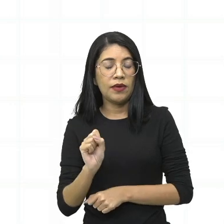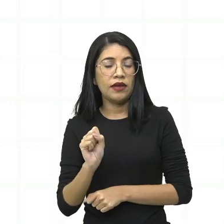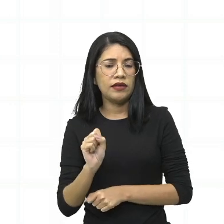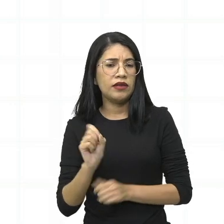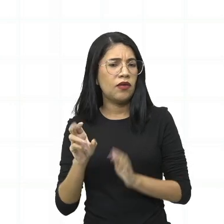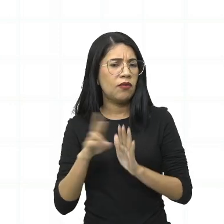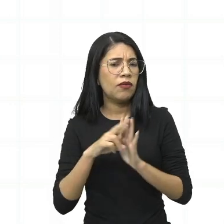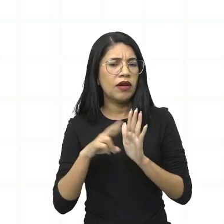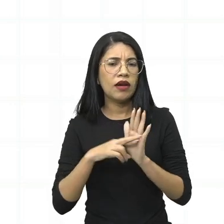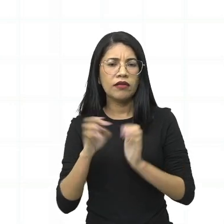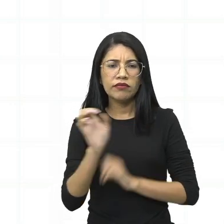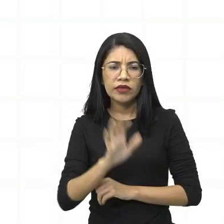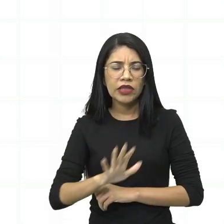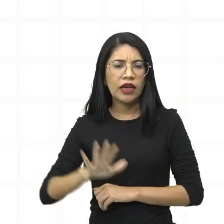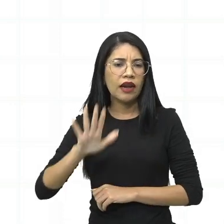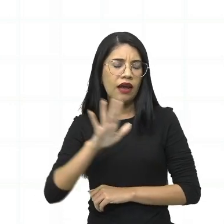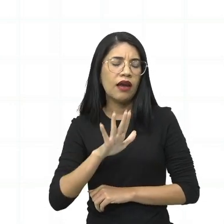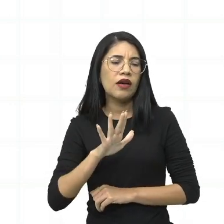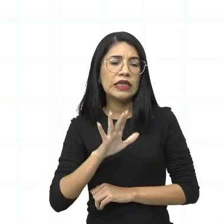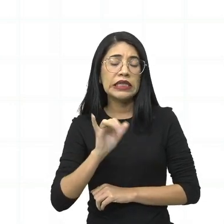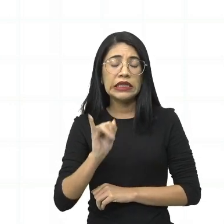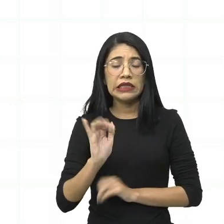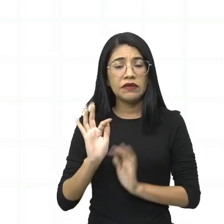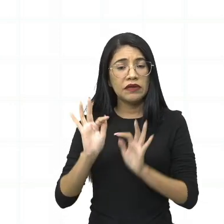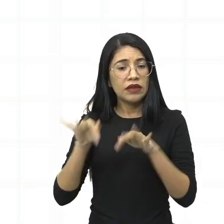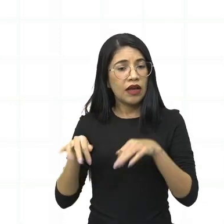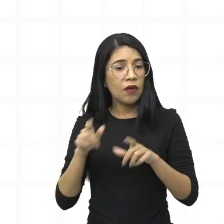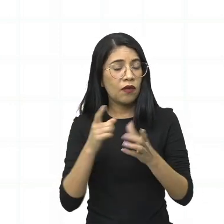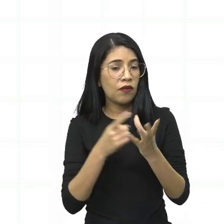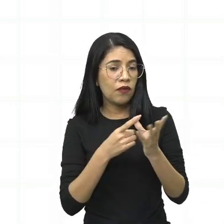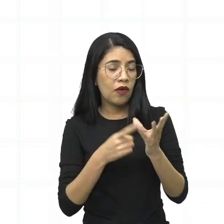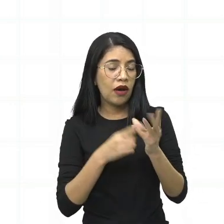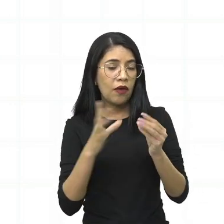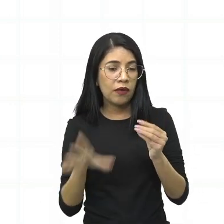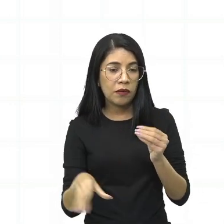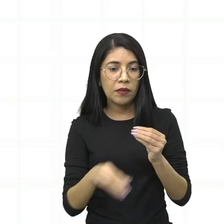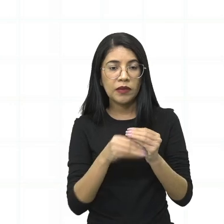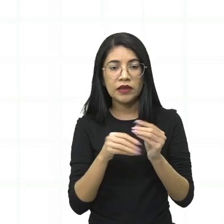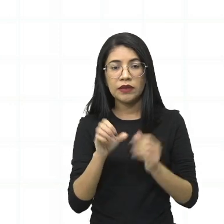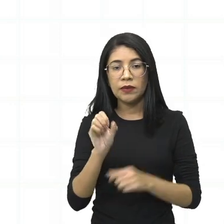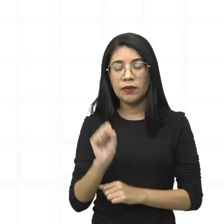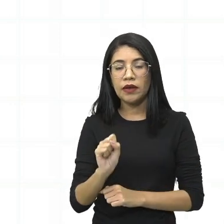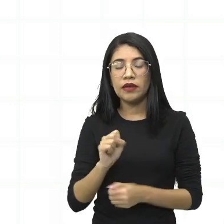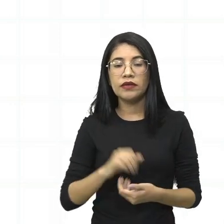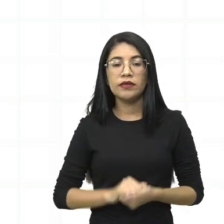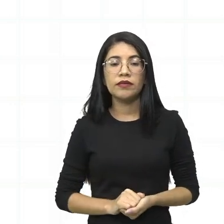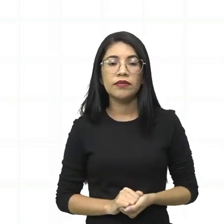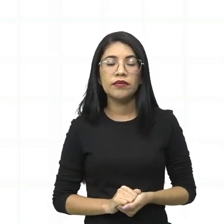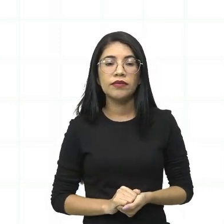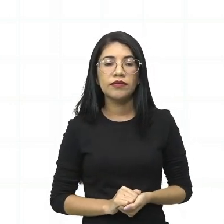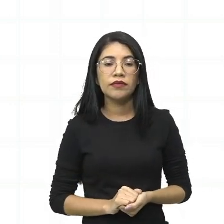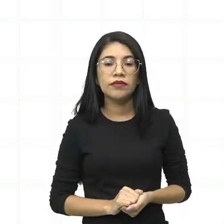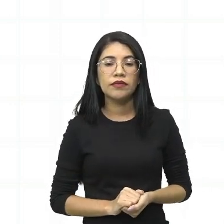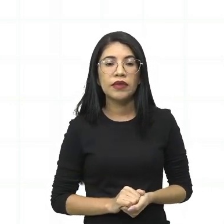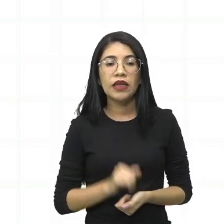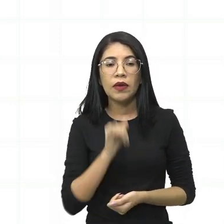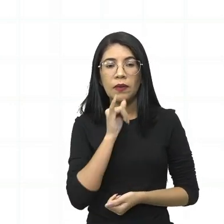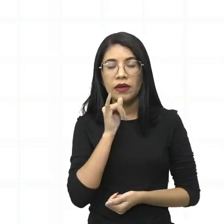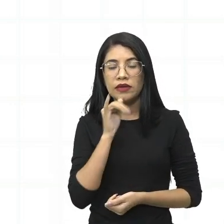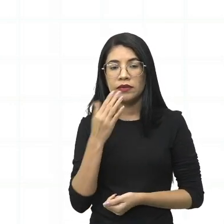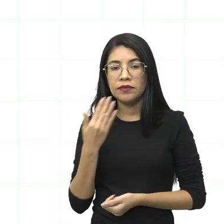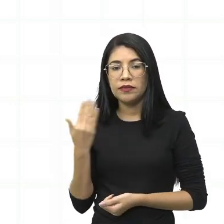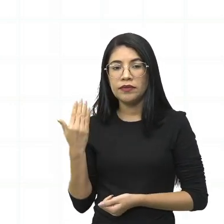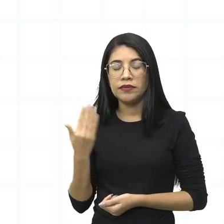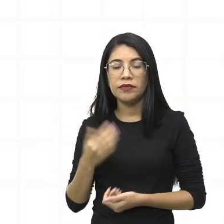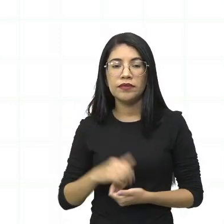uma regra geral. Terminou em vogal, eu acrescento a letra S. Vamos ver então aqui só mais um pouquinho como é que elas ficam no plural. Olha